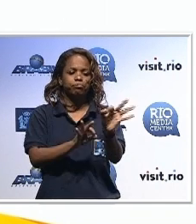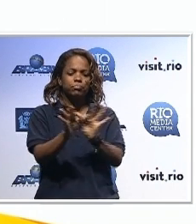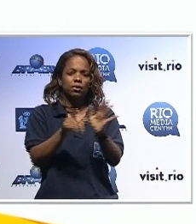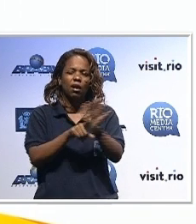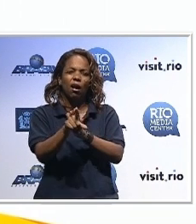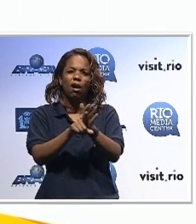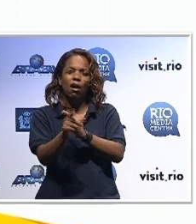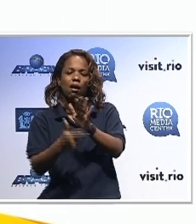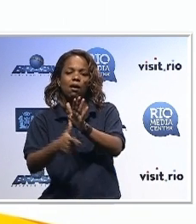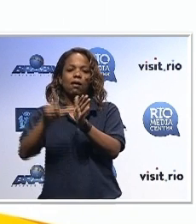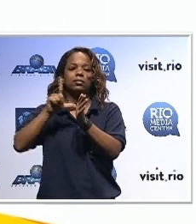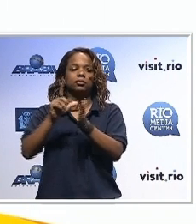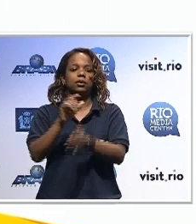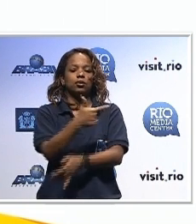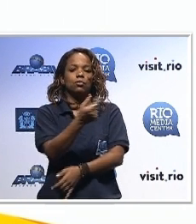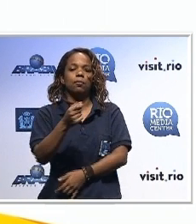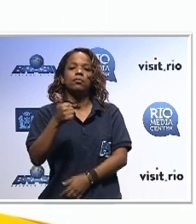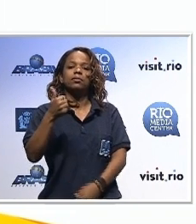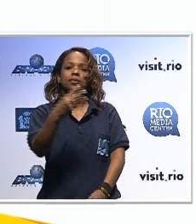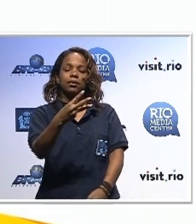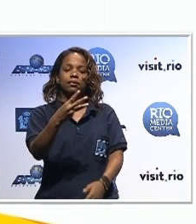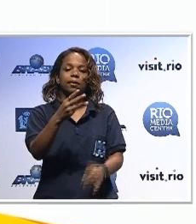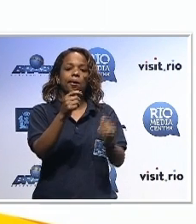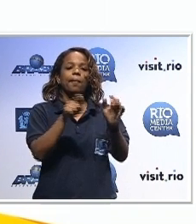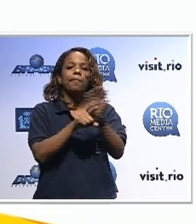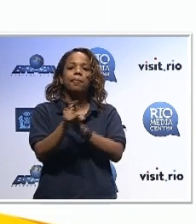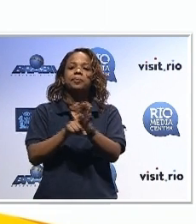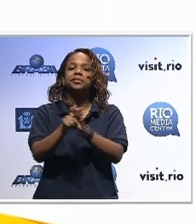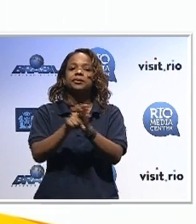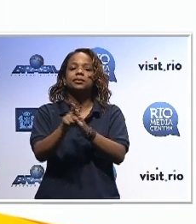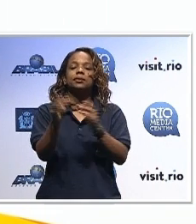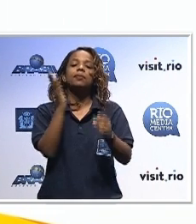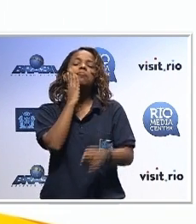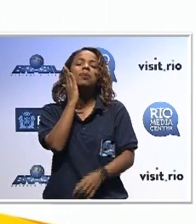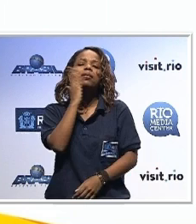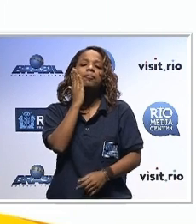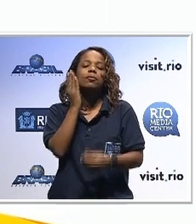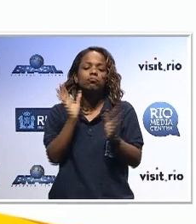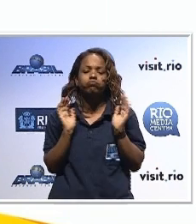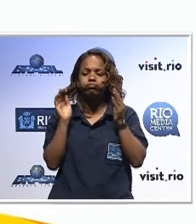2013 uma pesquisa, foi feita uma pesquisa de demanda,